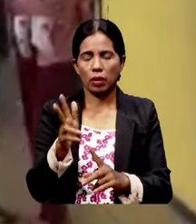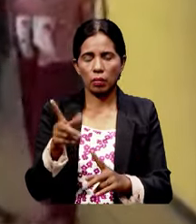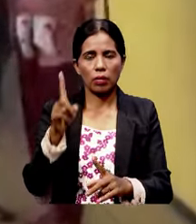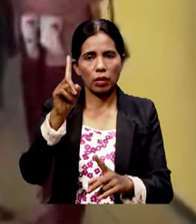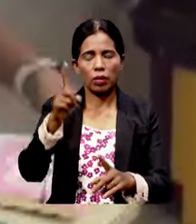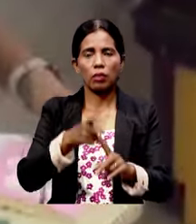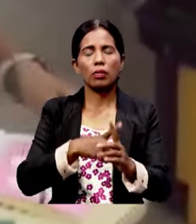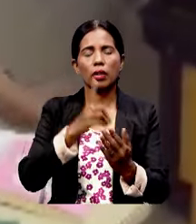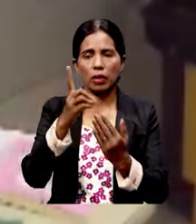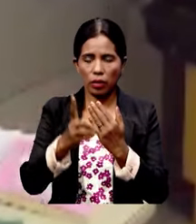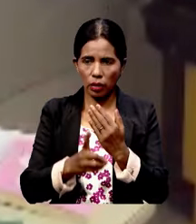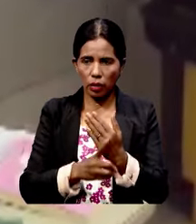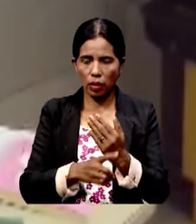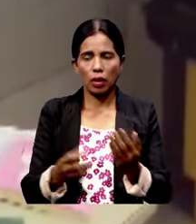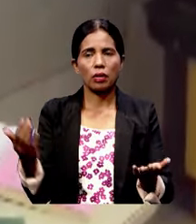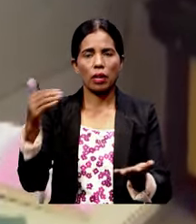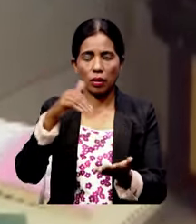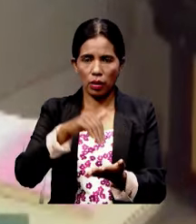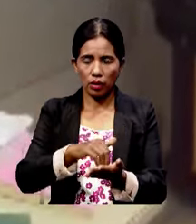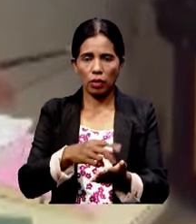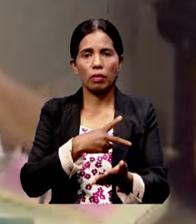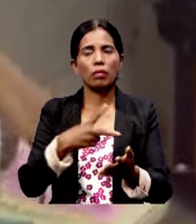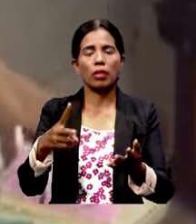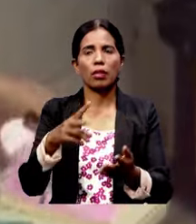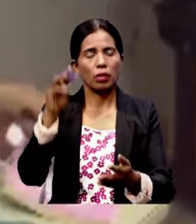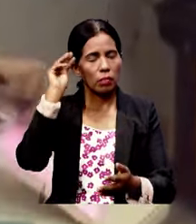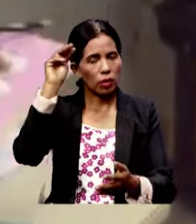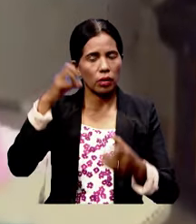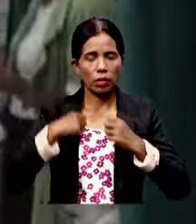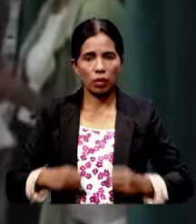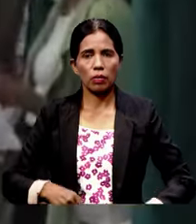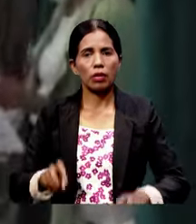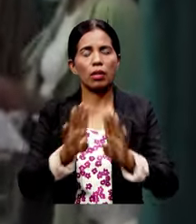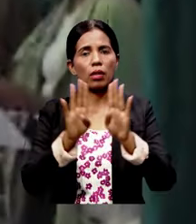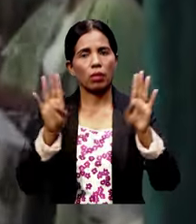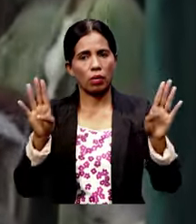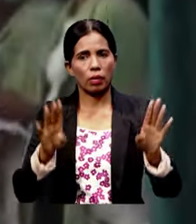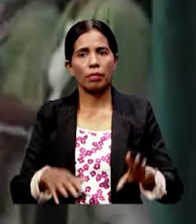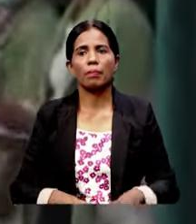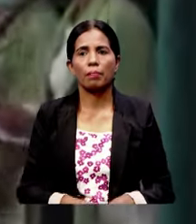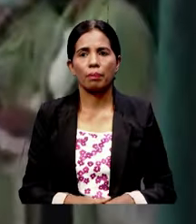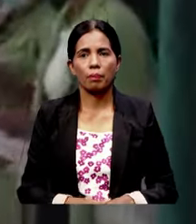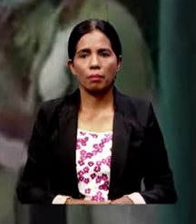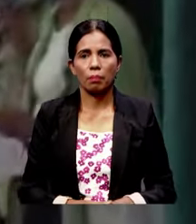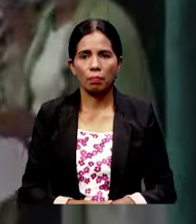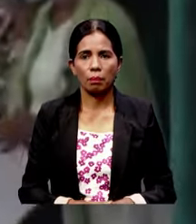fulan dezembro ne, atu aplica filafali vaga nebe Ministério Saúde loke. Santina de Jesus, Tomás Soares, GMN.